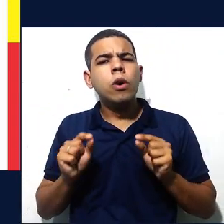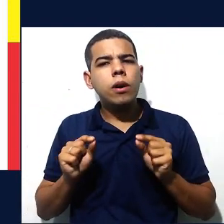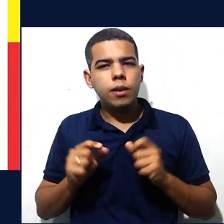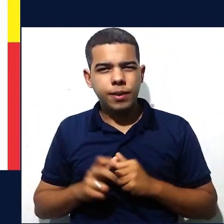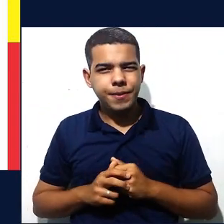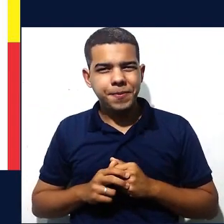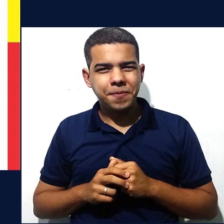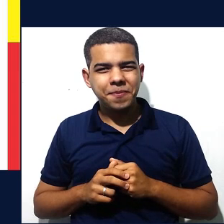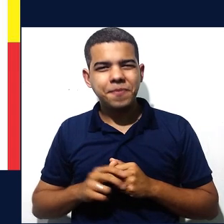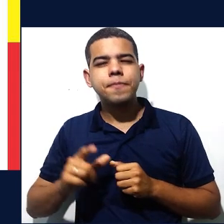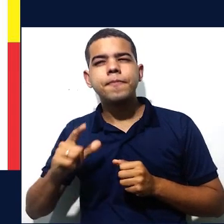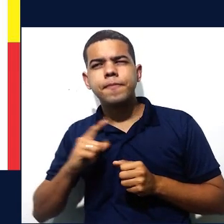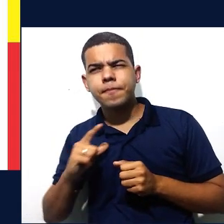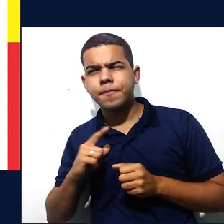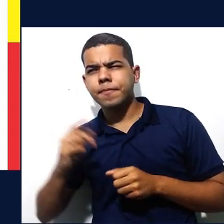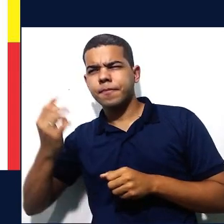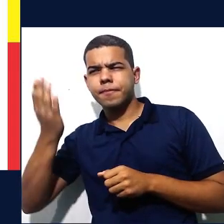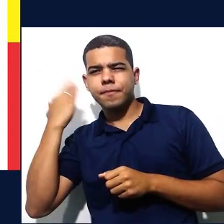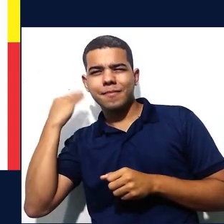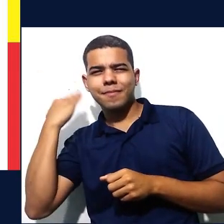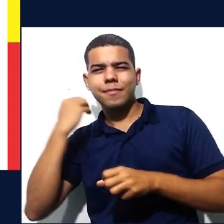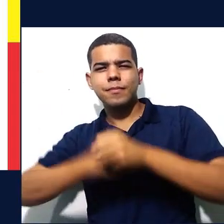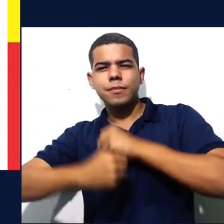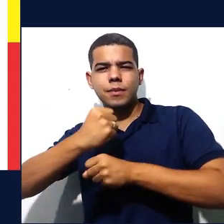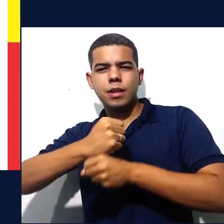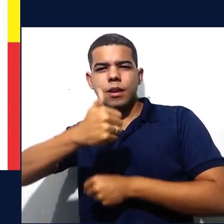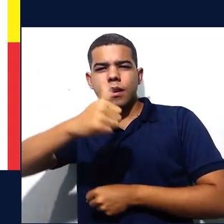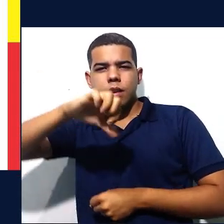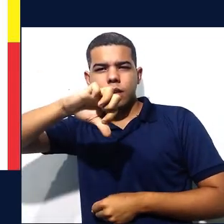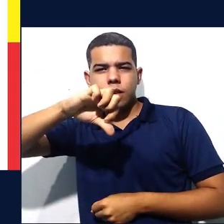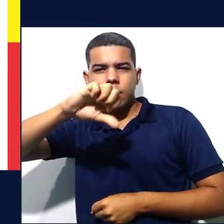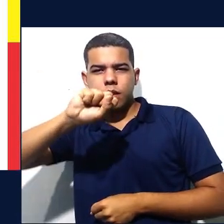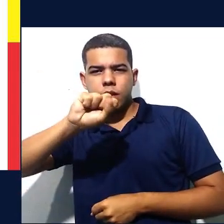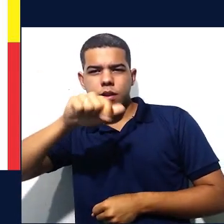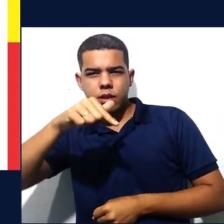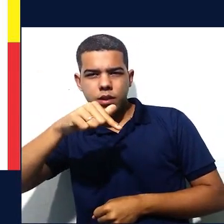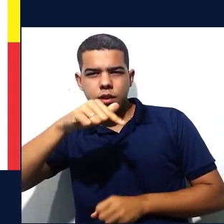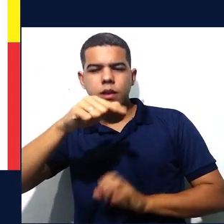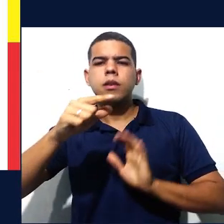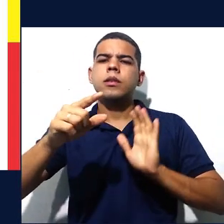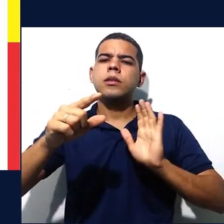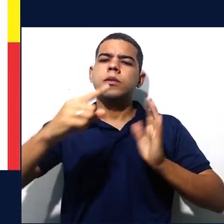1987, governantes, assim, um acordo que foi chamado de